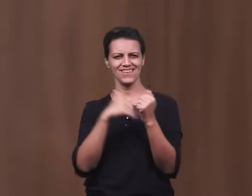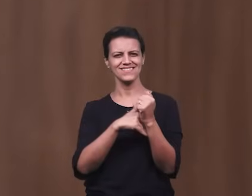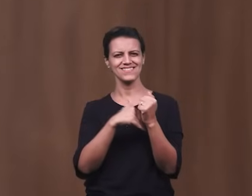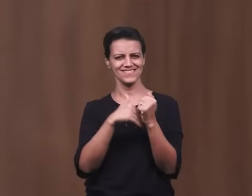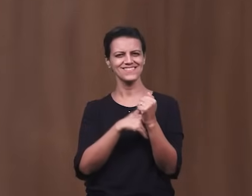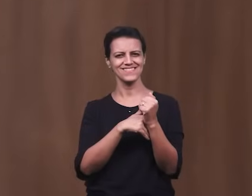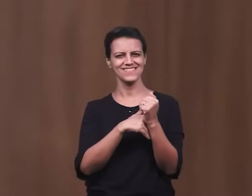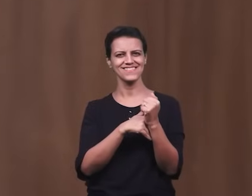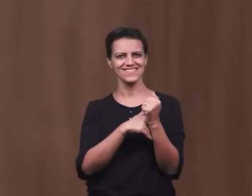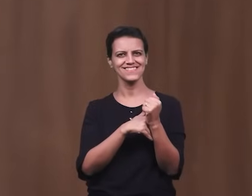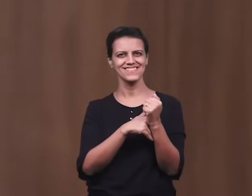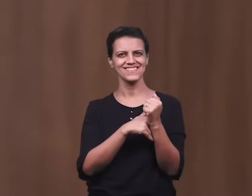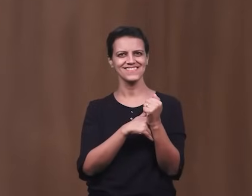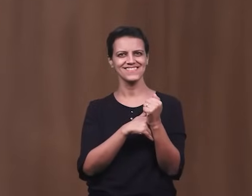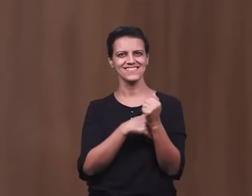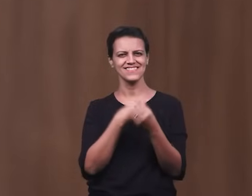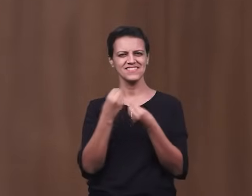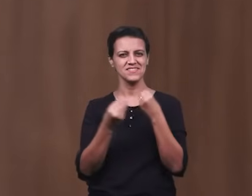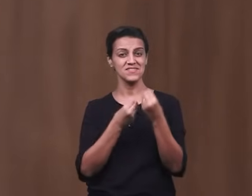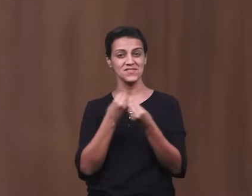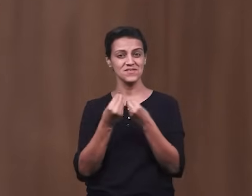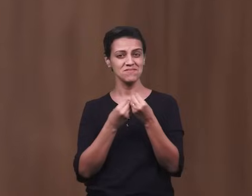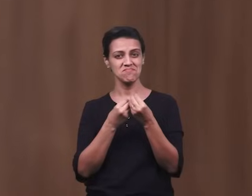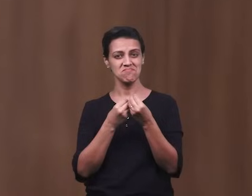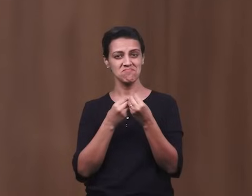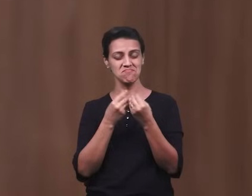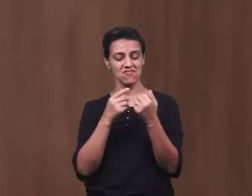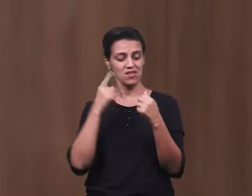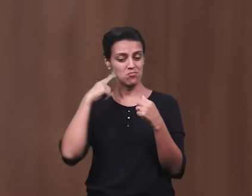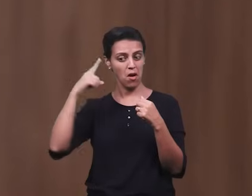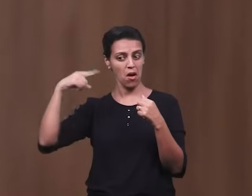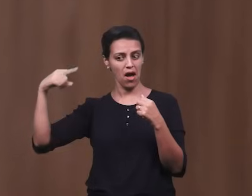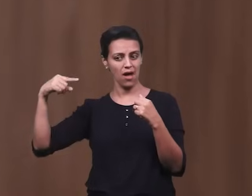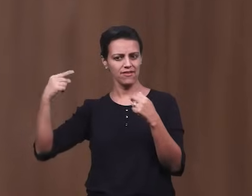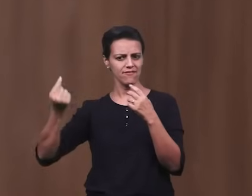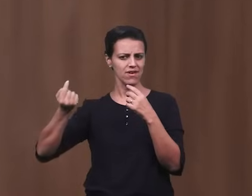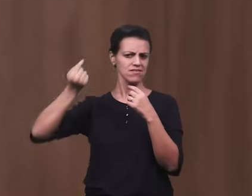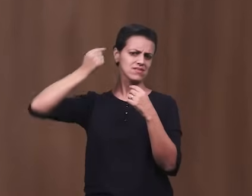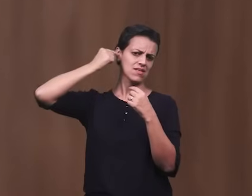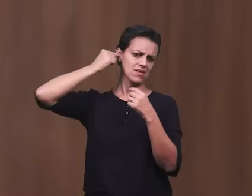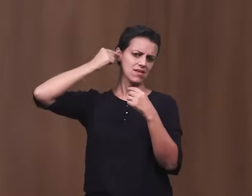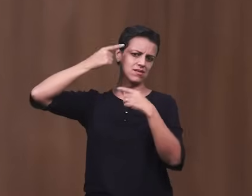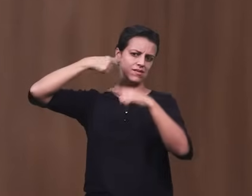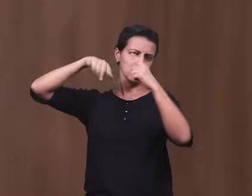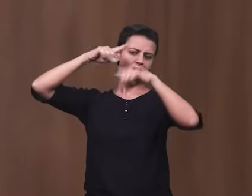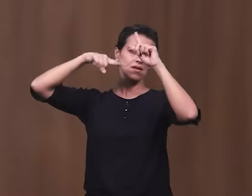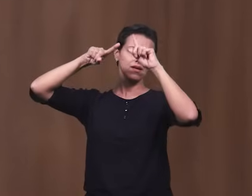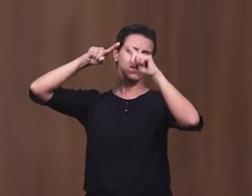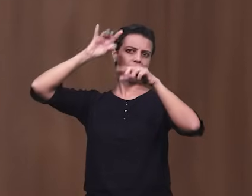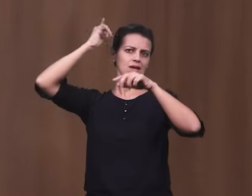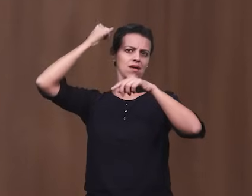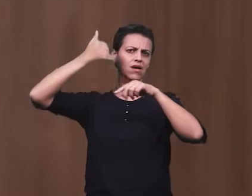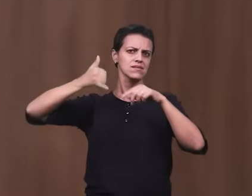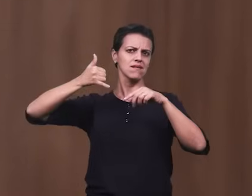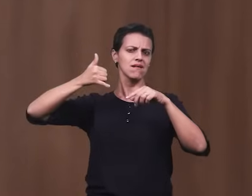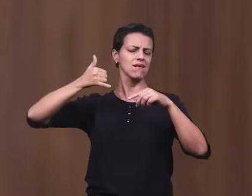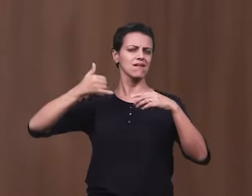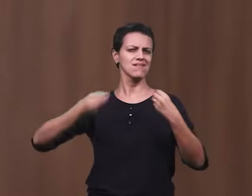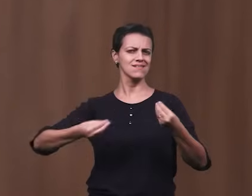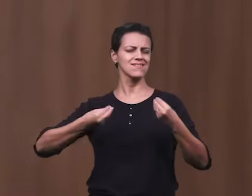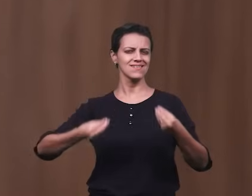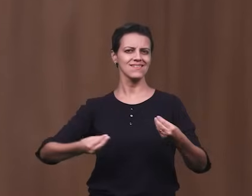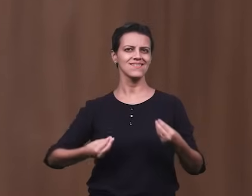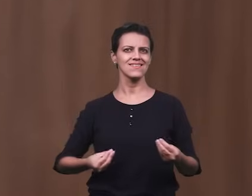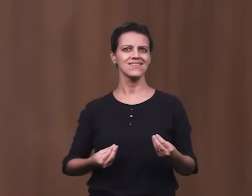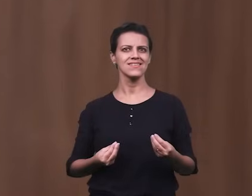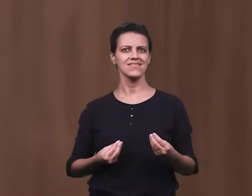aquela conversão de uma onda mecânica em eletricidade, para o nosso cérebro